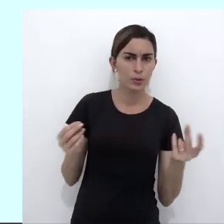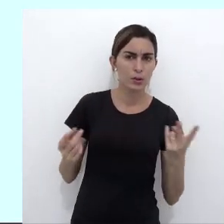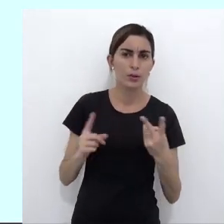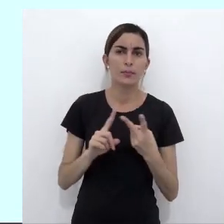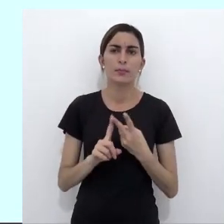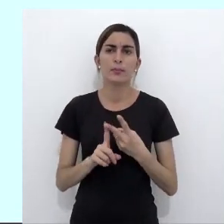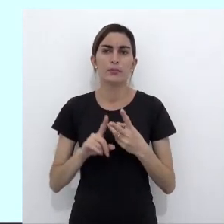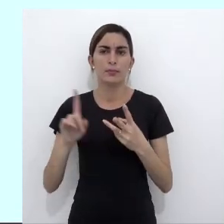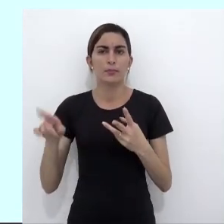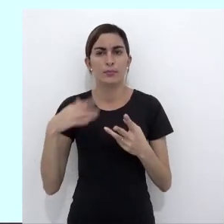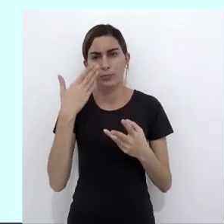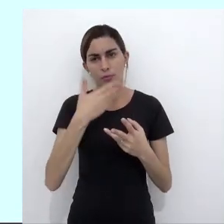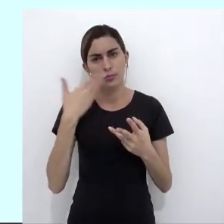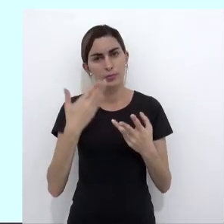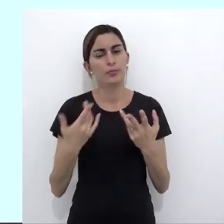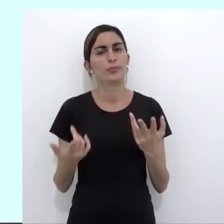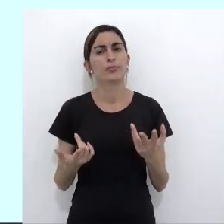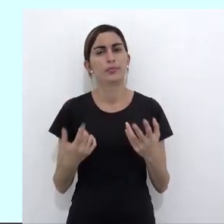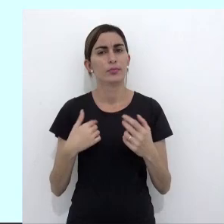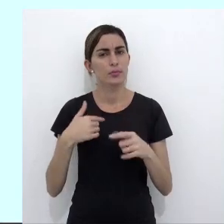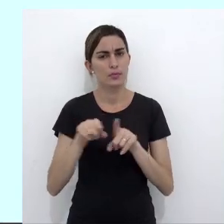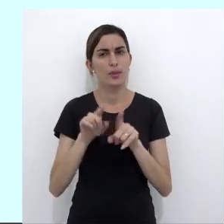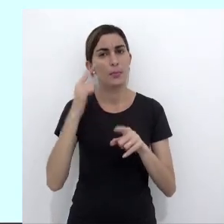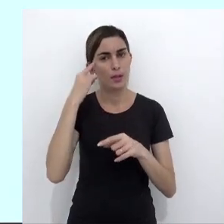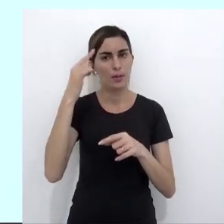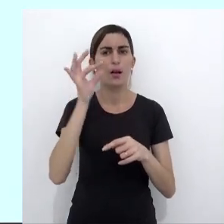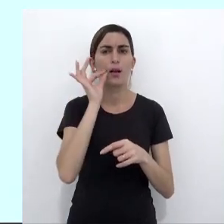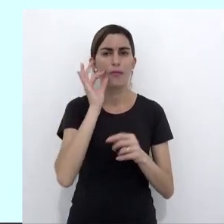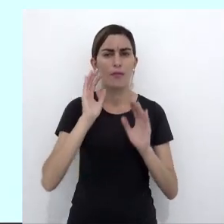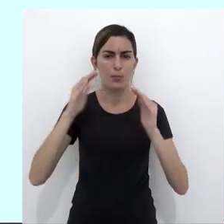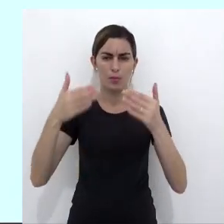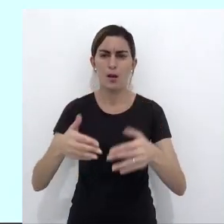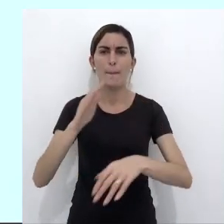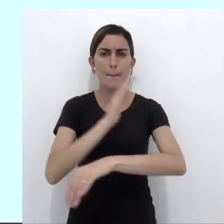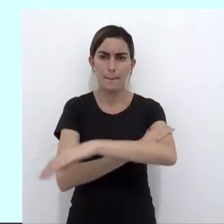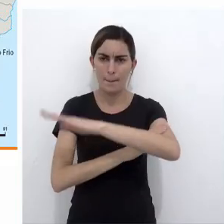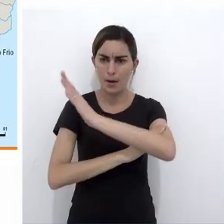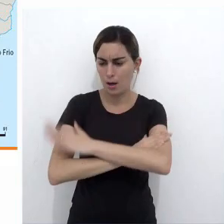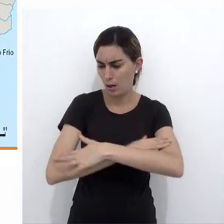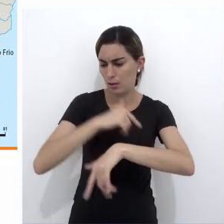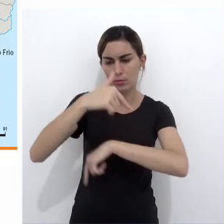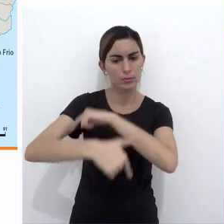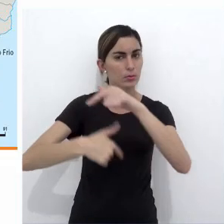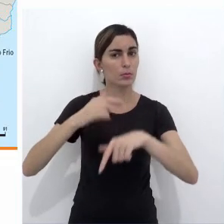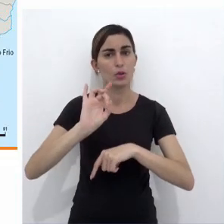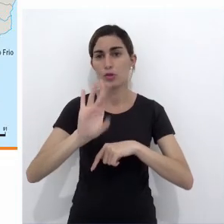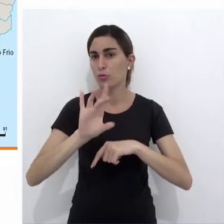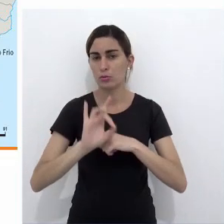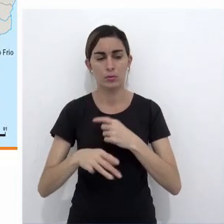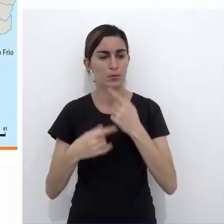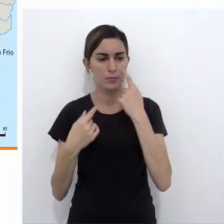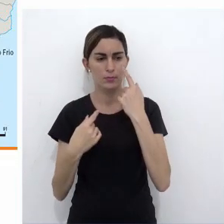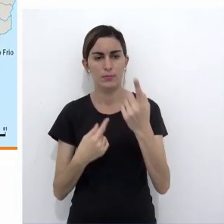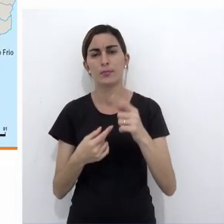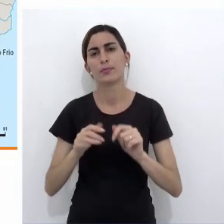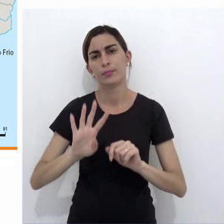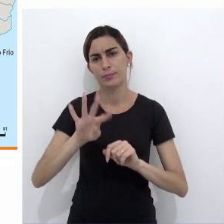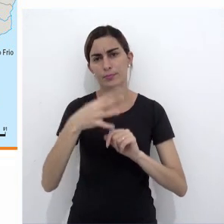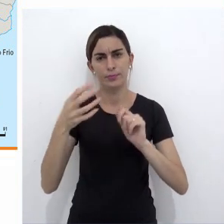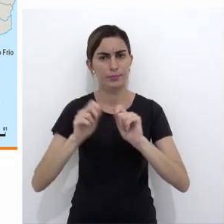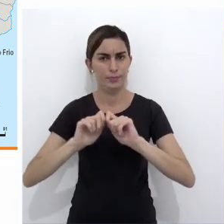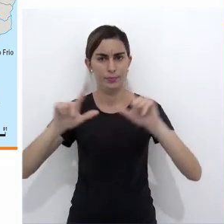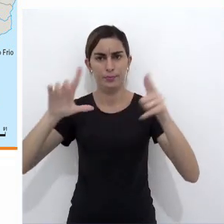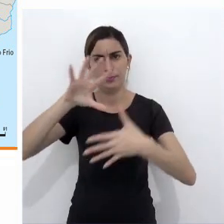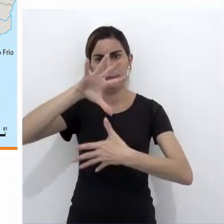na cana-de-açúcar. A ideia do café era mais, na realidade, braços para trabalhar. Como vocês podem observar aí na tela, o